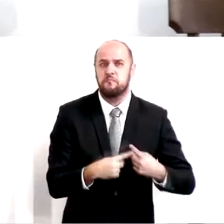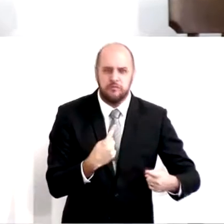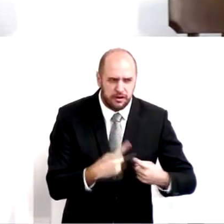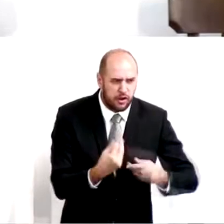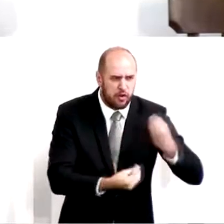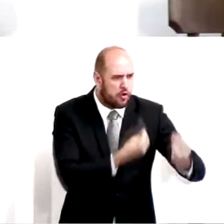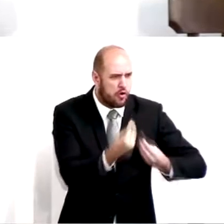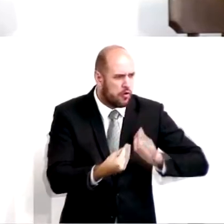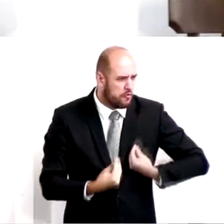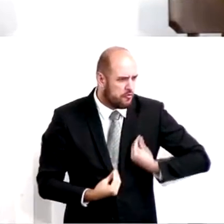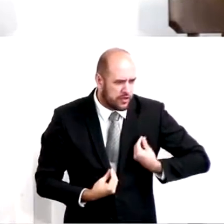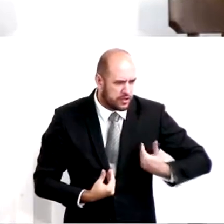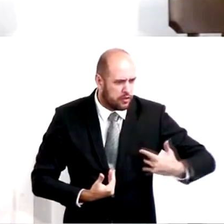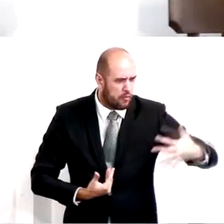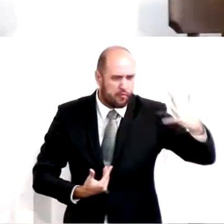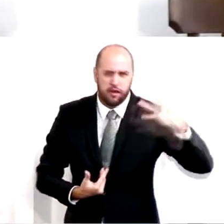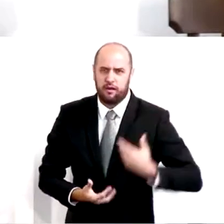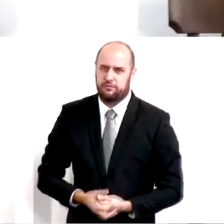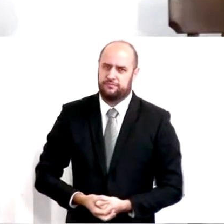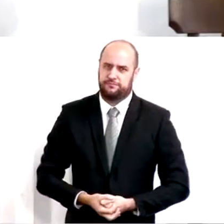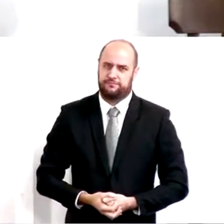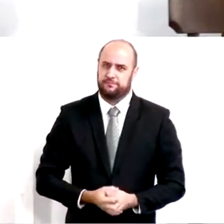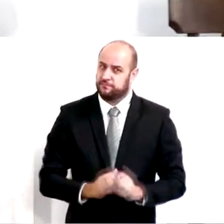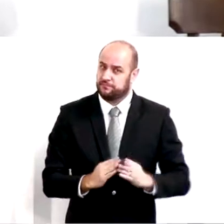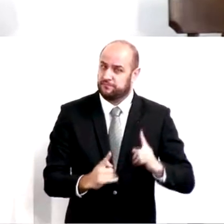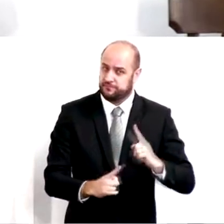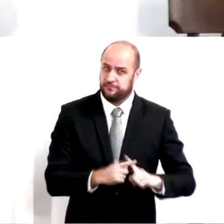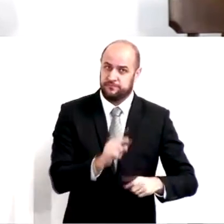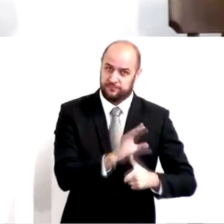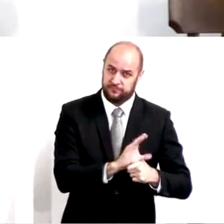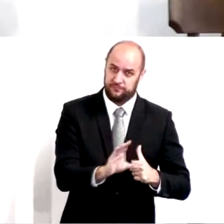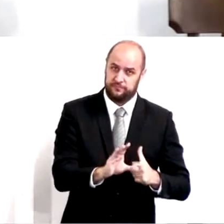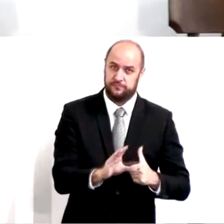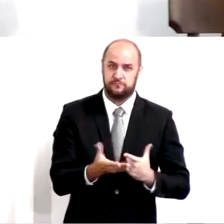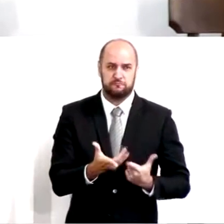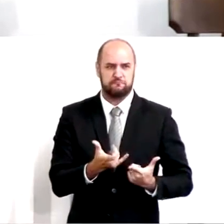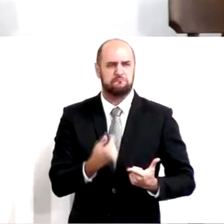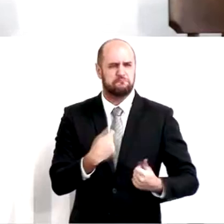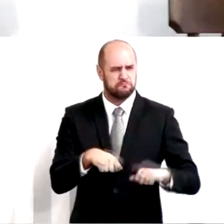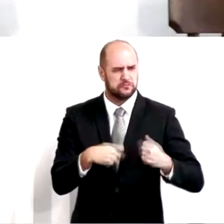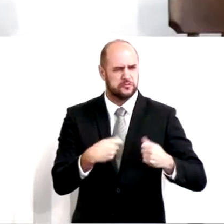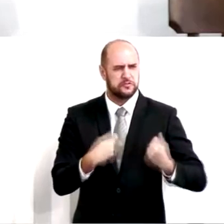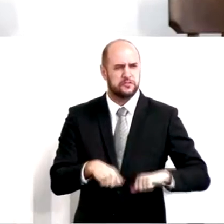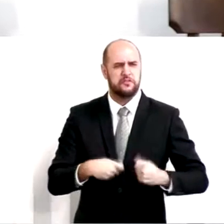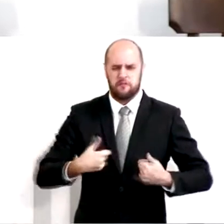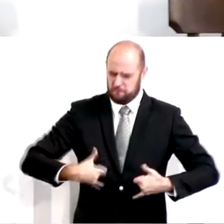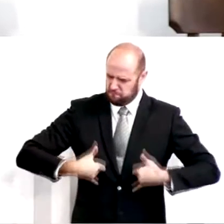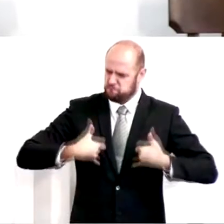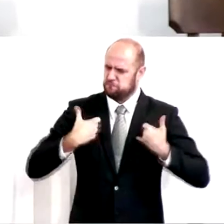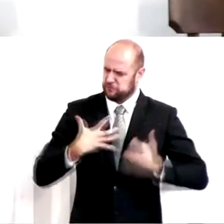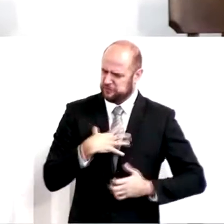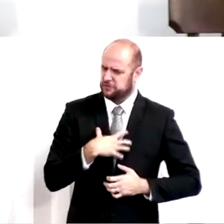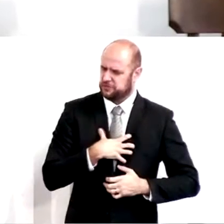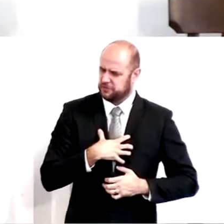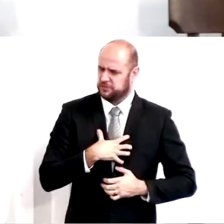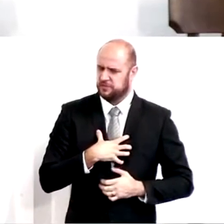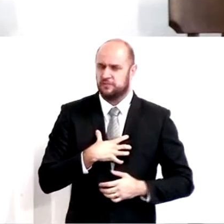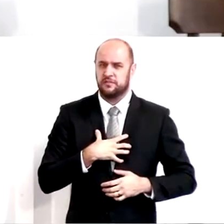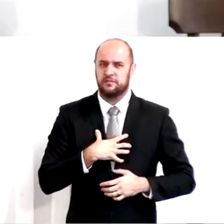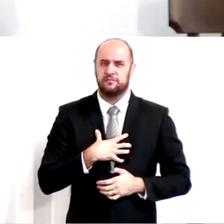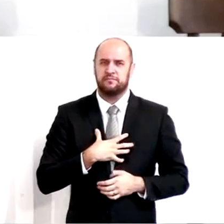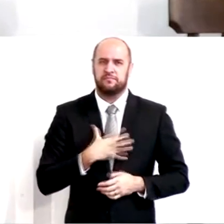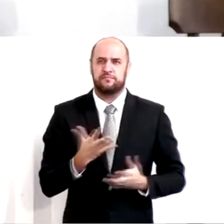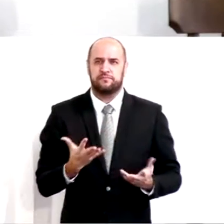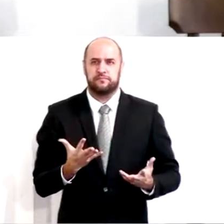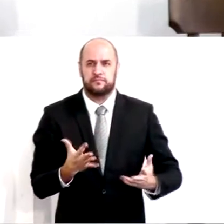como ela sobrevivia. A igreja de Corinto não tinha o direito de se orgulhar, de ir ou todo domingo, ou de se